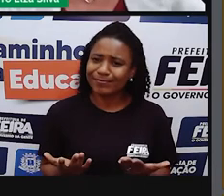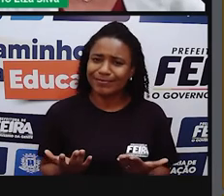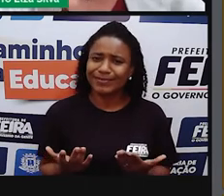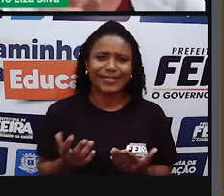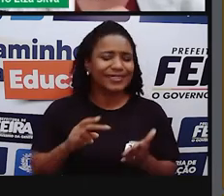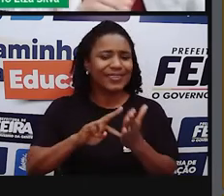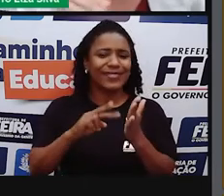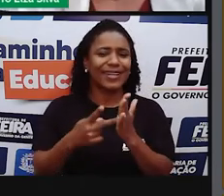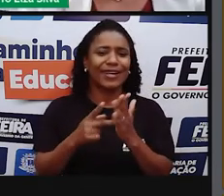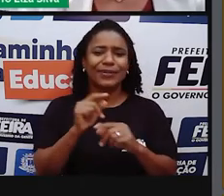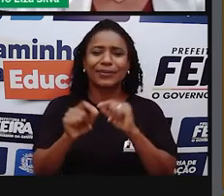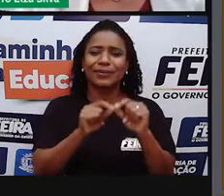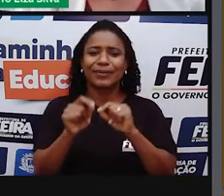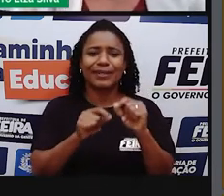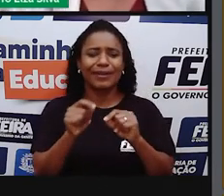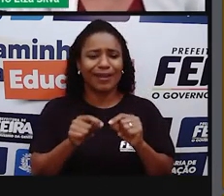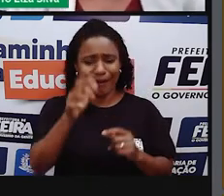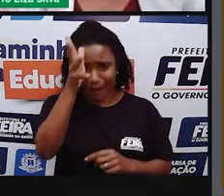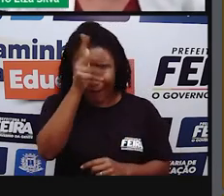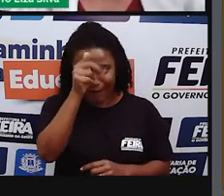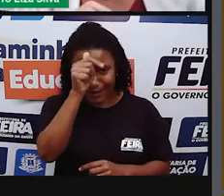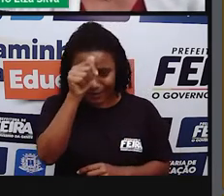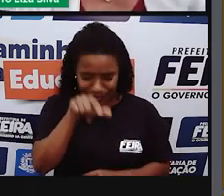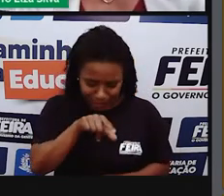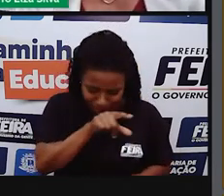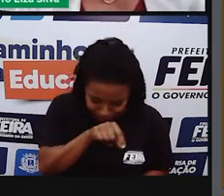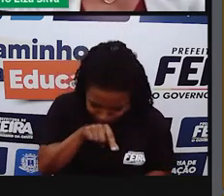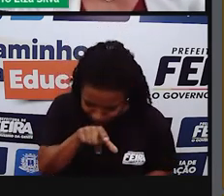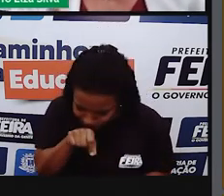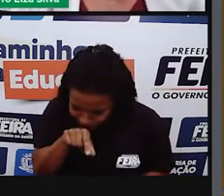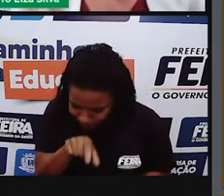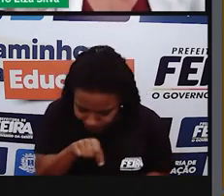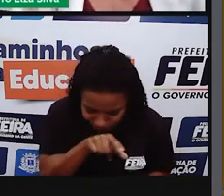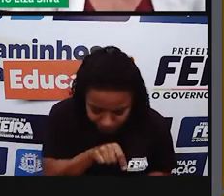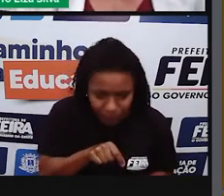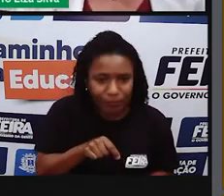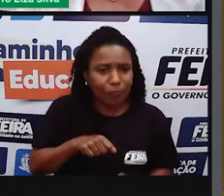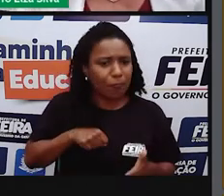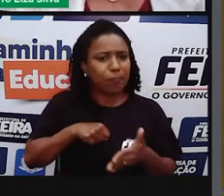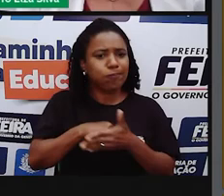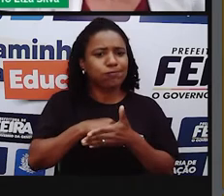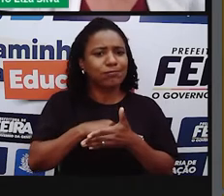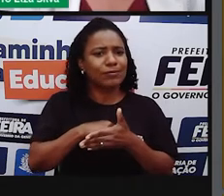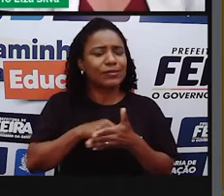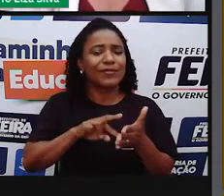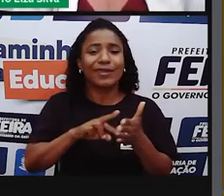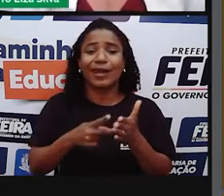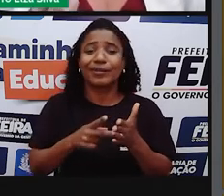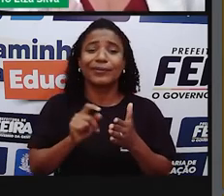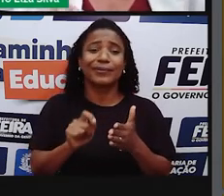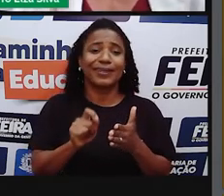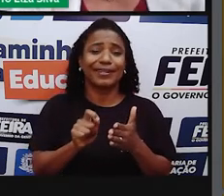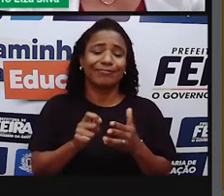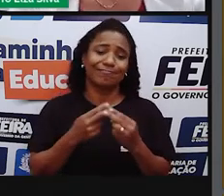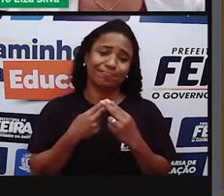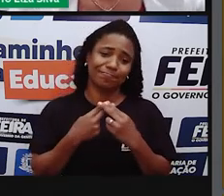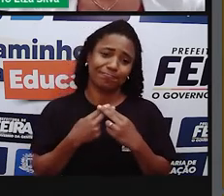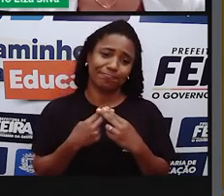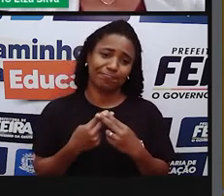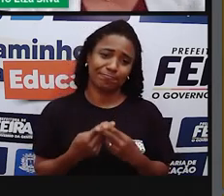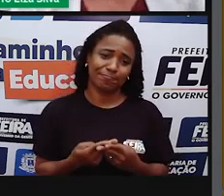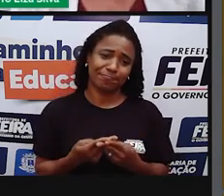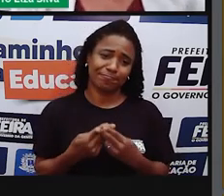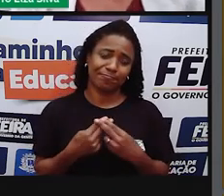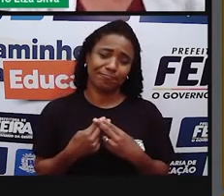ensinar? De grão em grão, a galinha enche o papo. Isso significa que a gente precisa ter paciência.